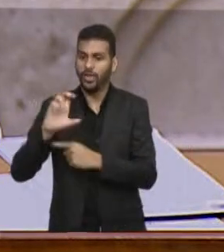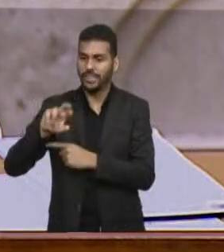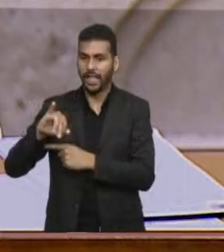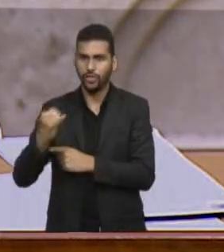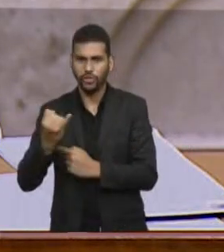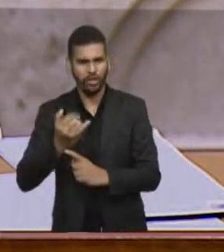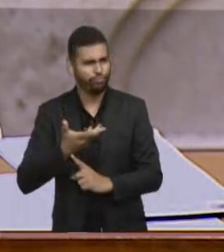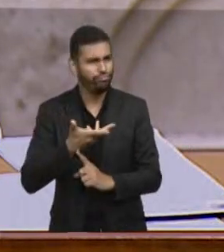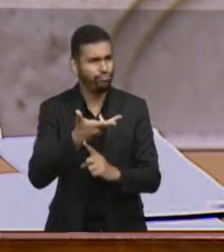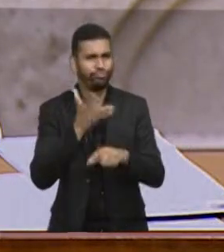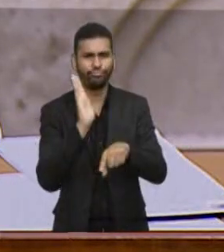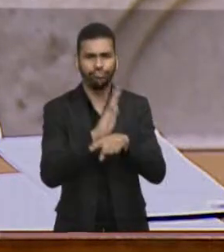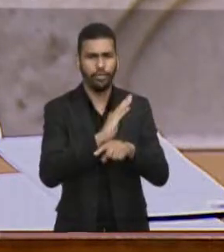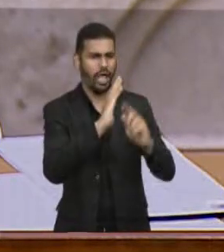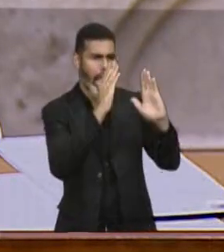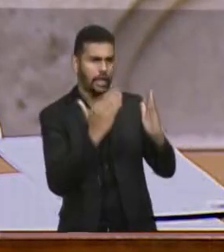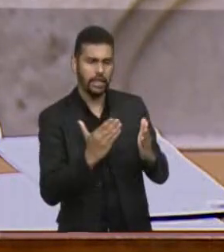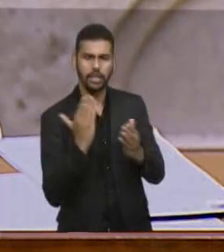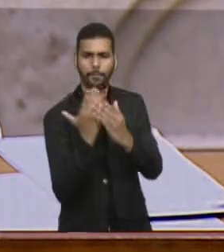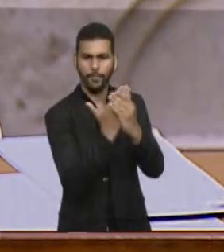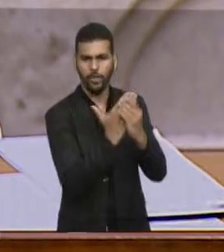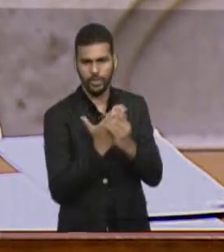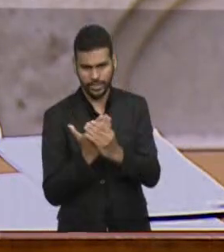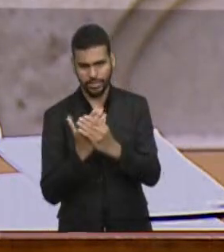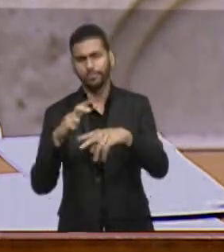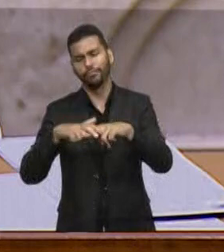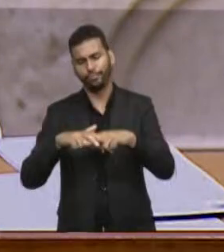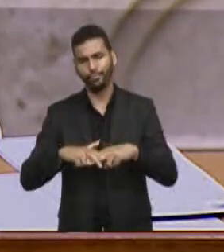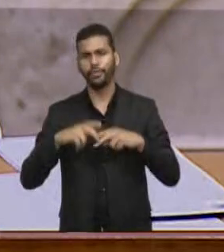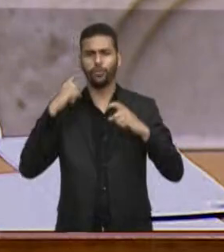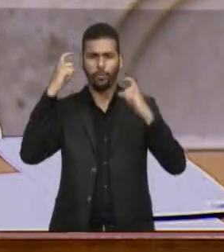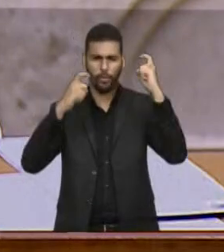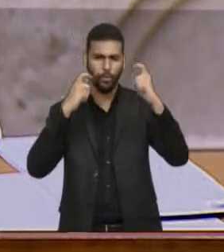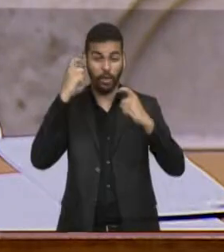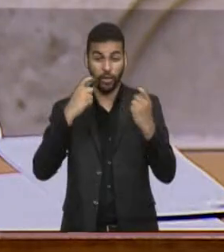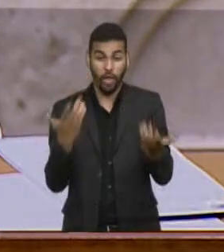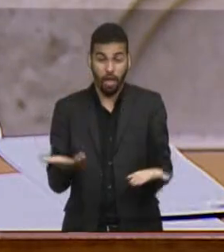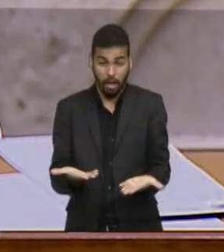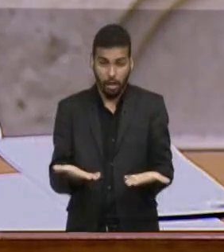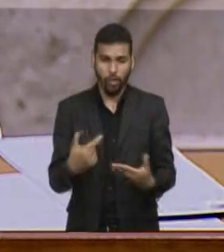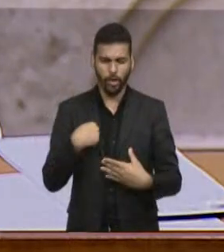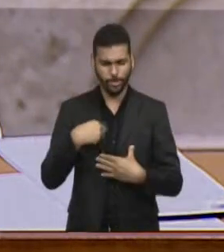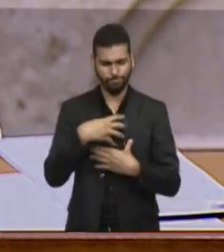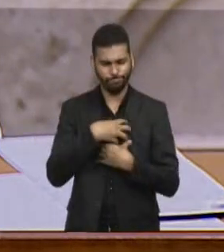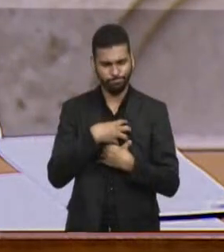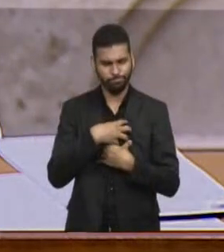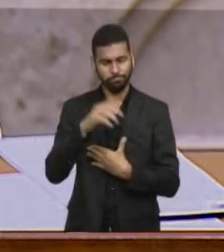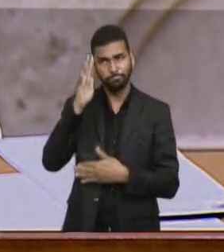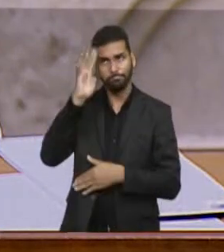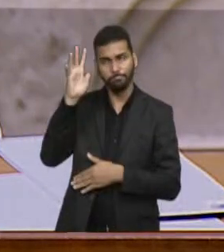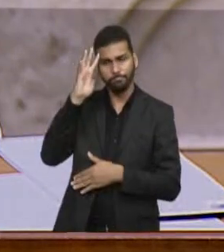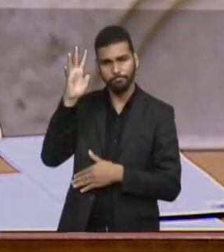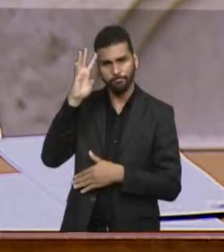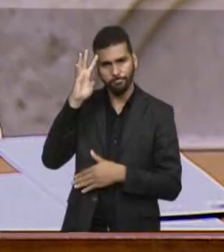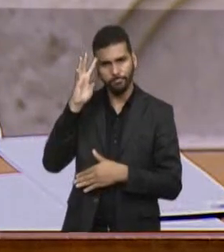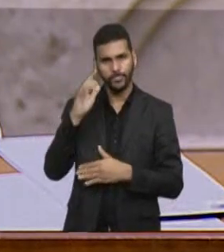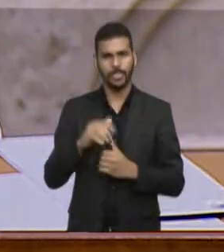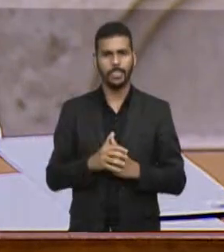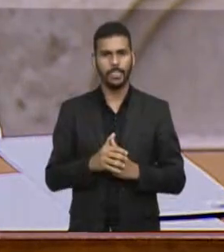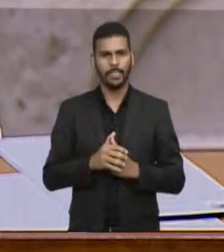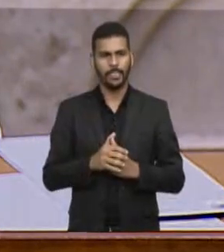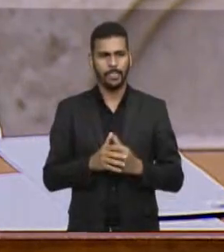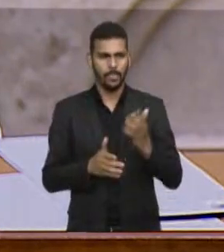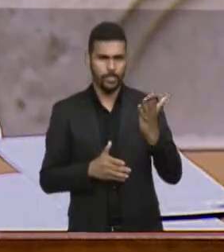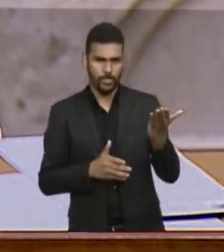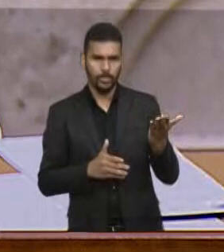realmente causa uma enorme preocupação estou a pensar aqui a medida em que eu vi a vossa excelência